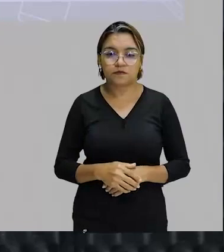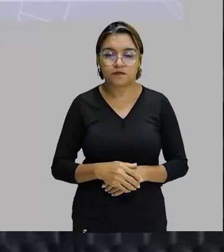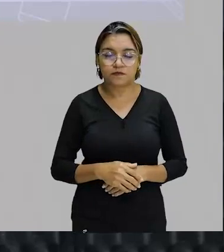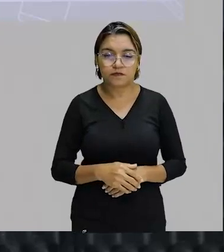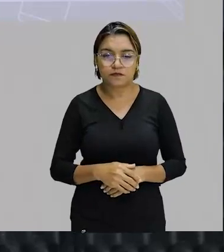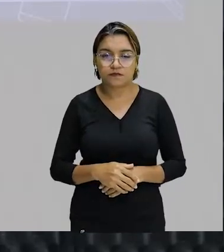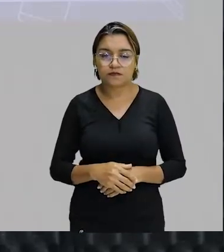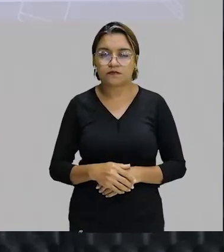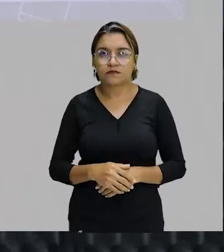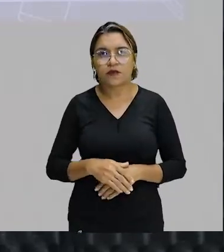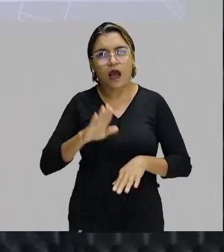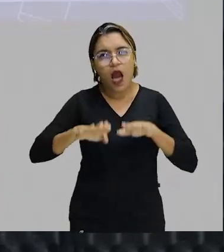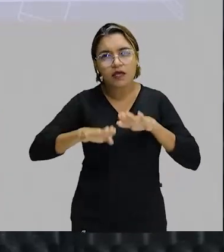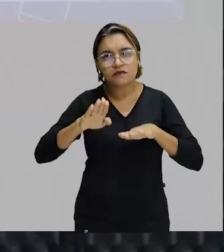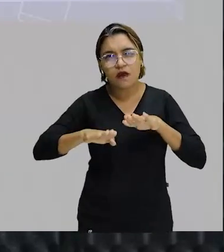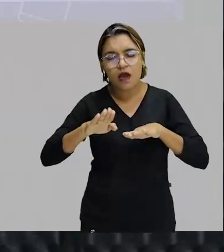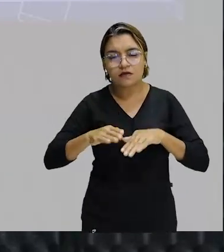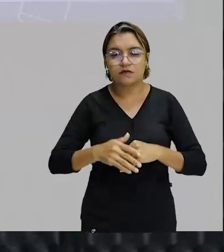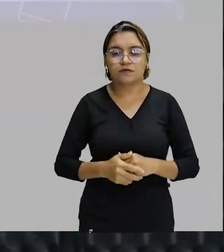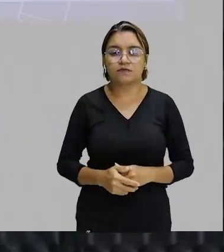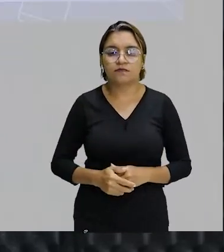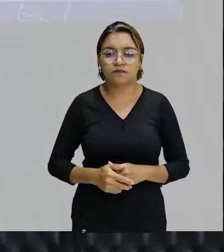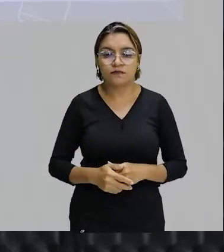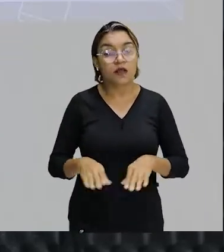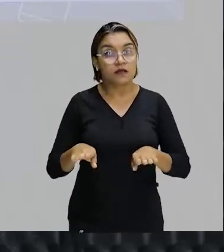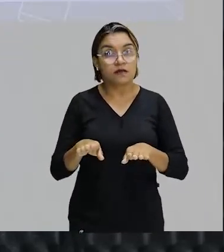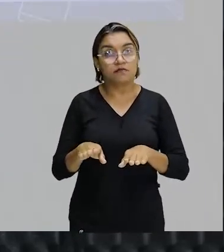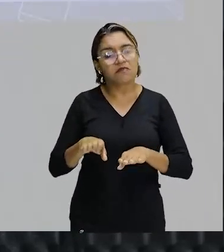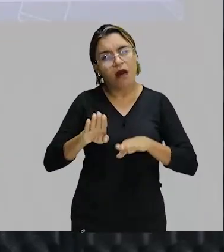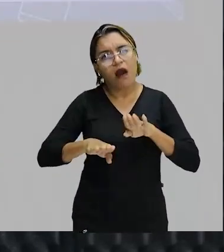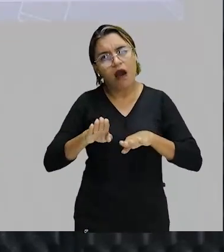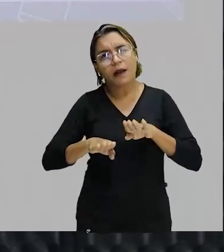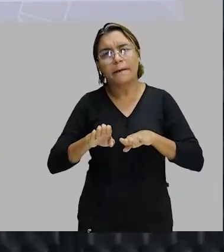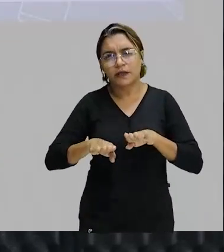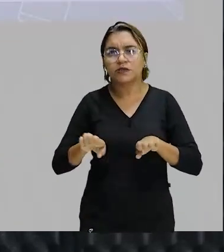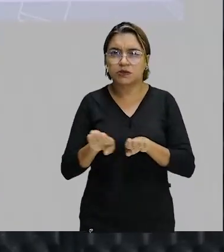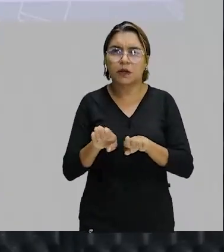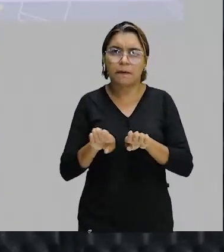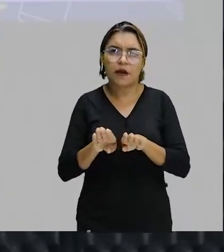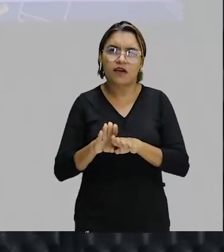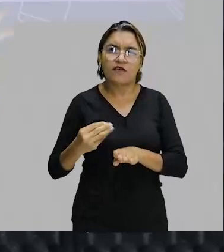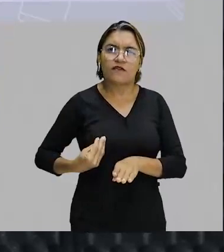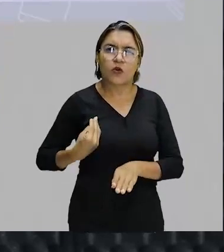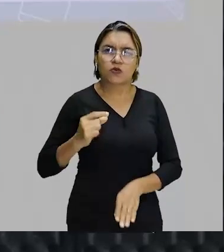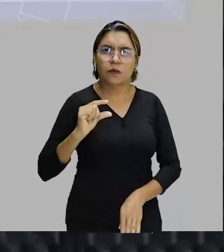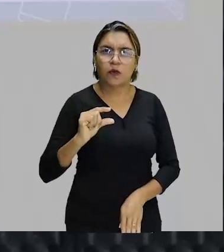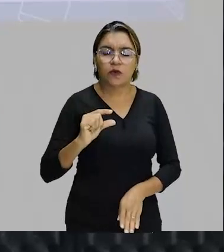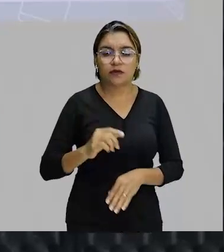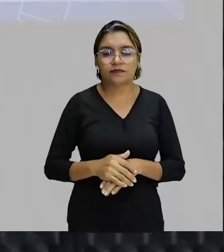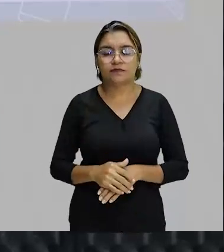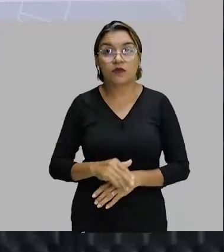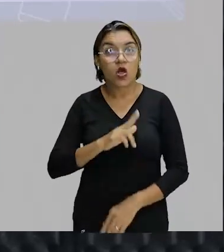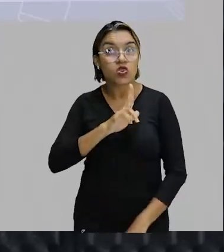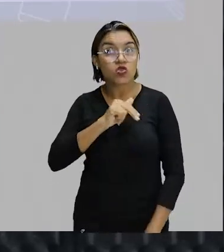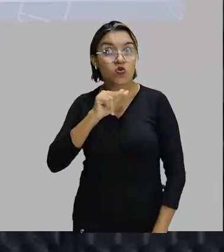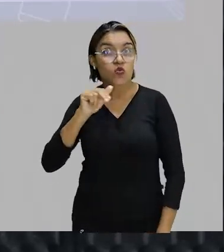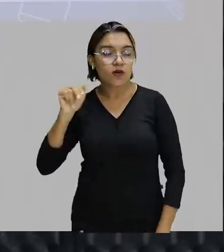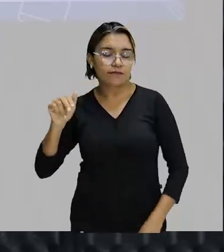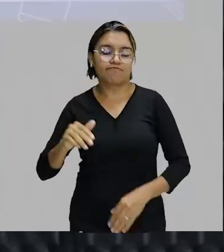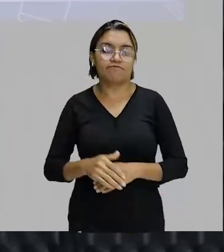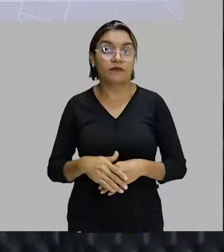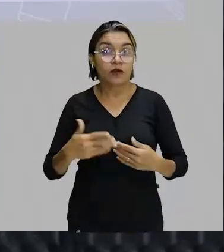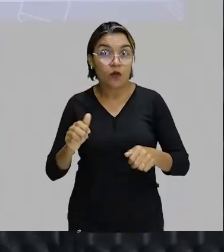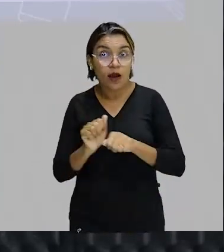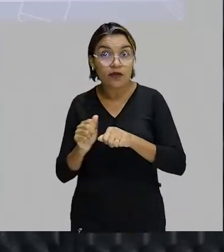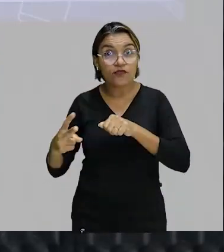rarely, raramente, seldom, também, raramente, com pouca frequência, e never, nunca. Então, esses